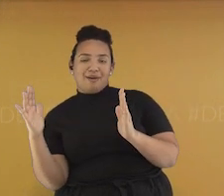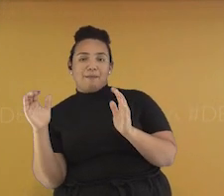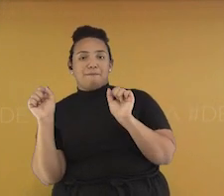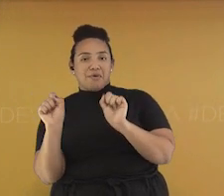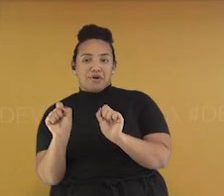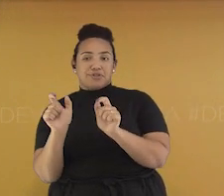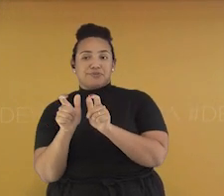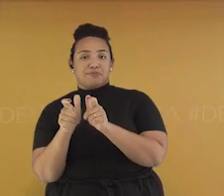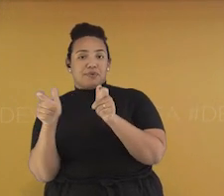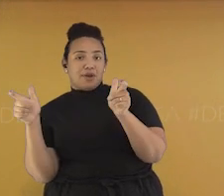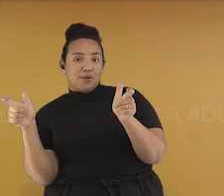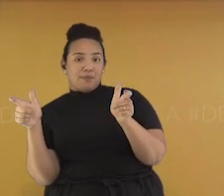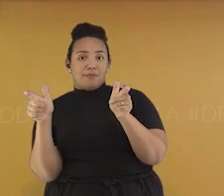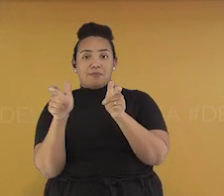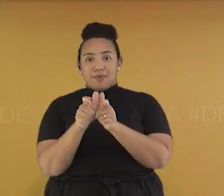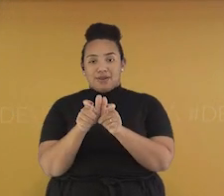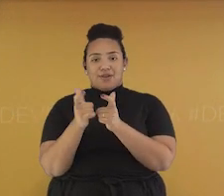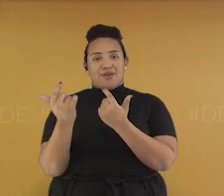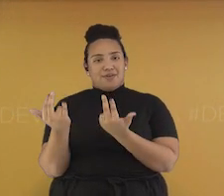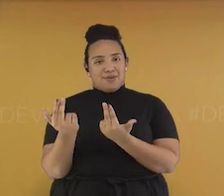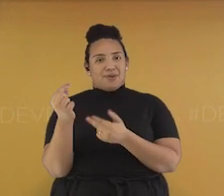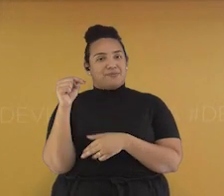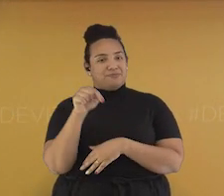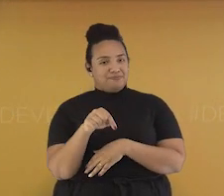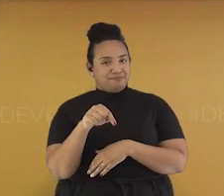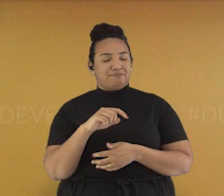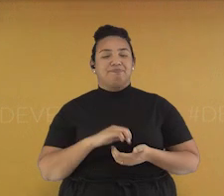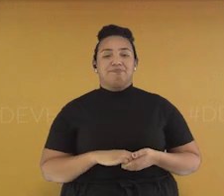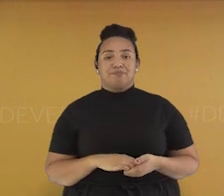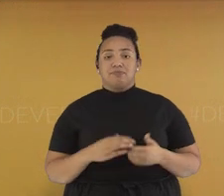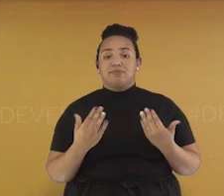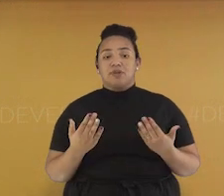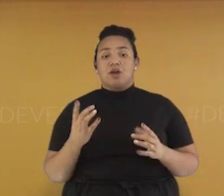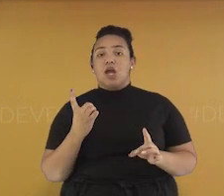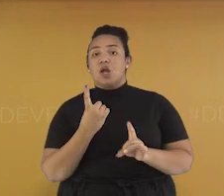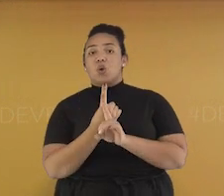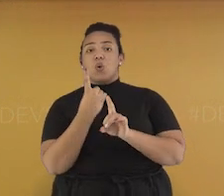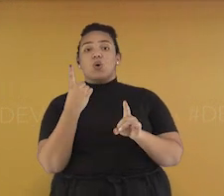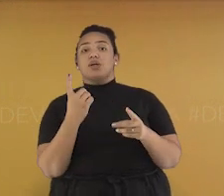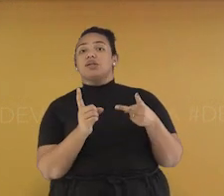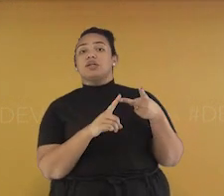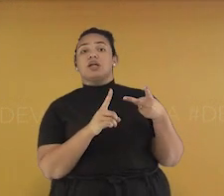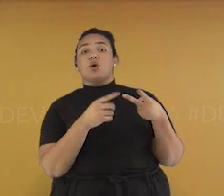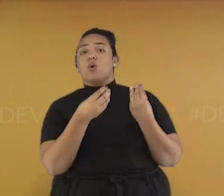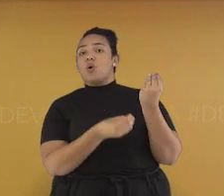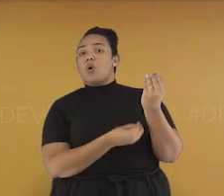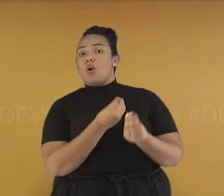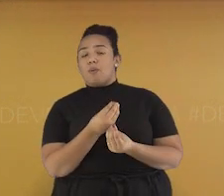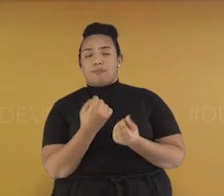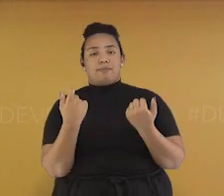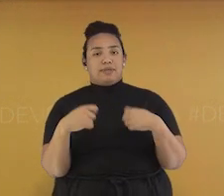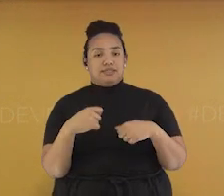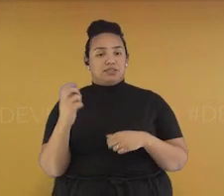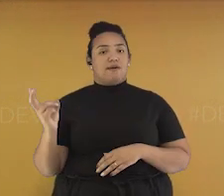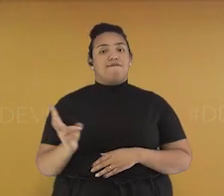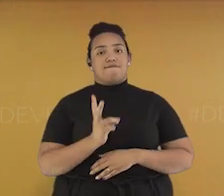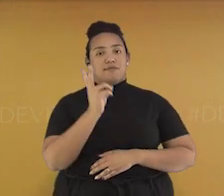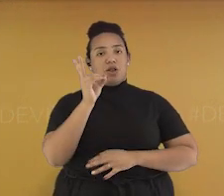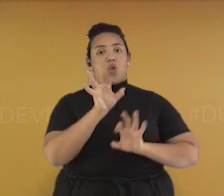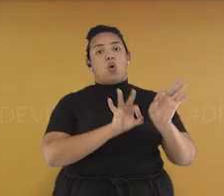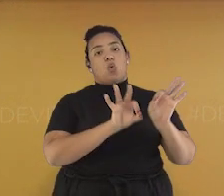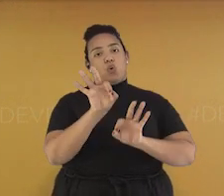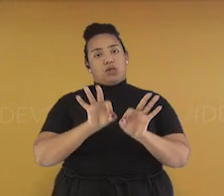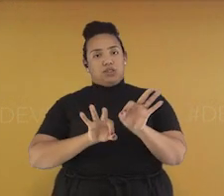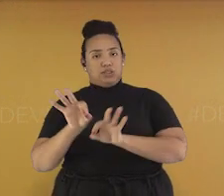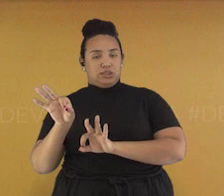é menor ou igual àquele valor. Para encontrar a mediana, devemos primeiro organizar os